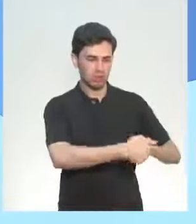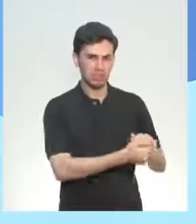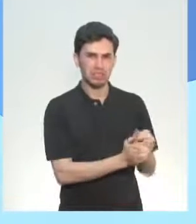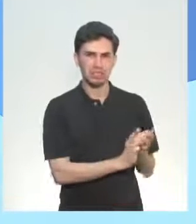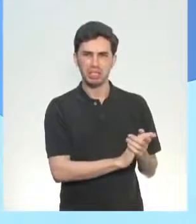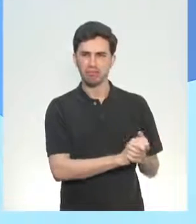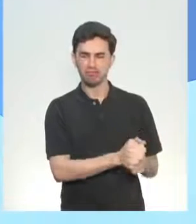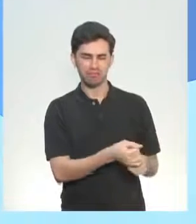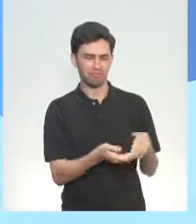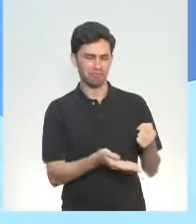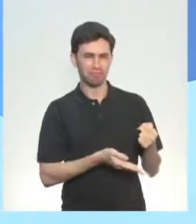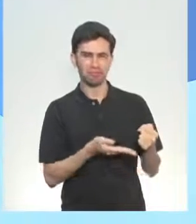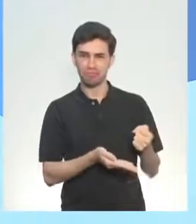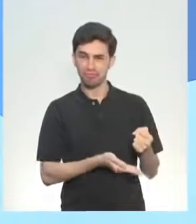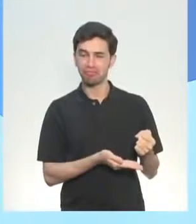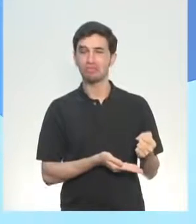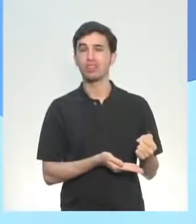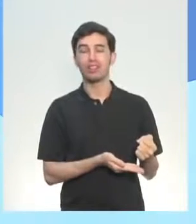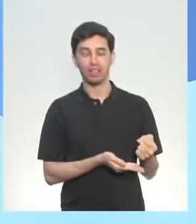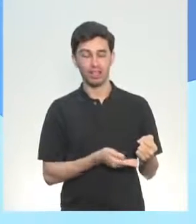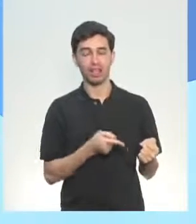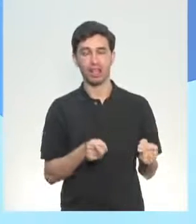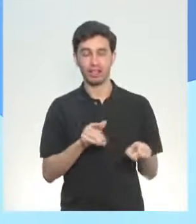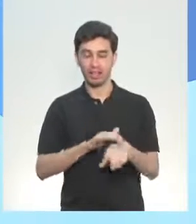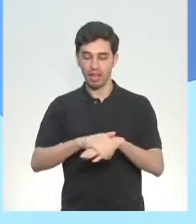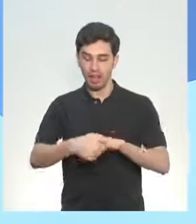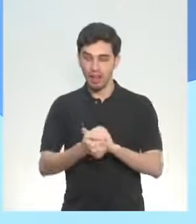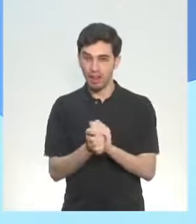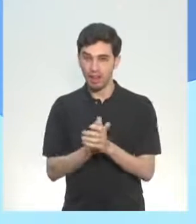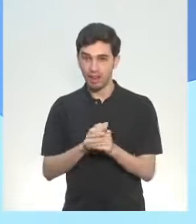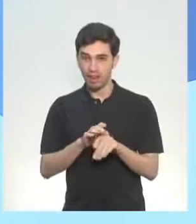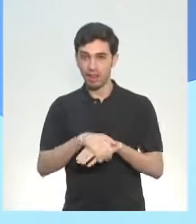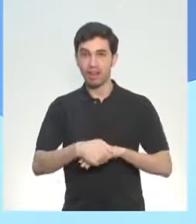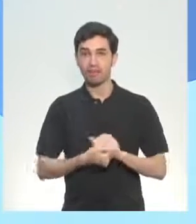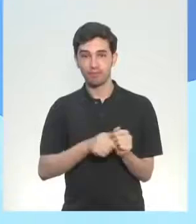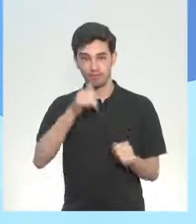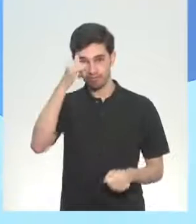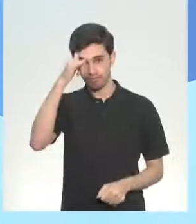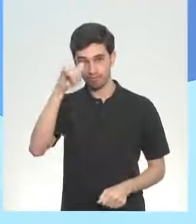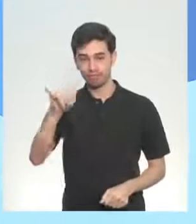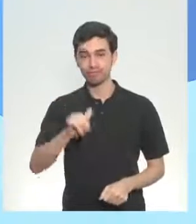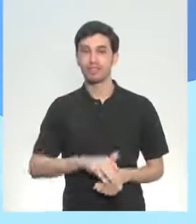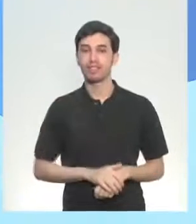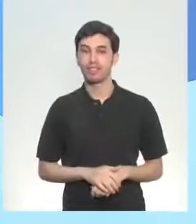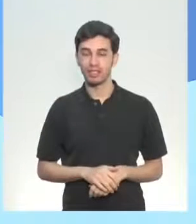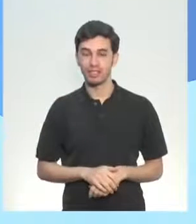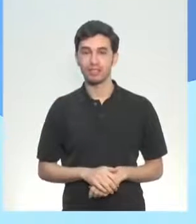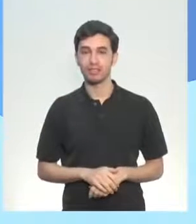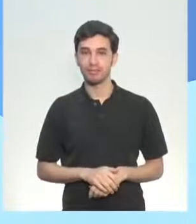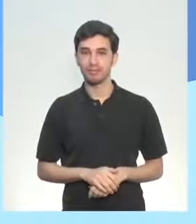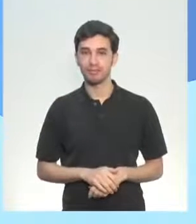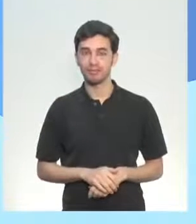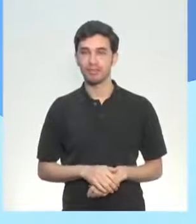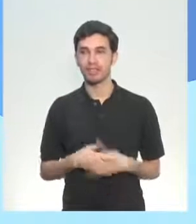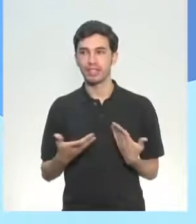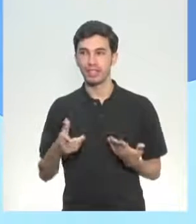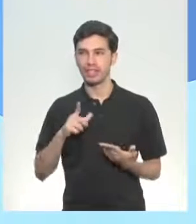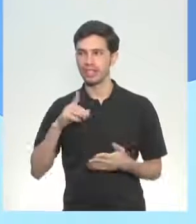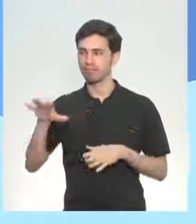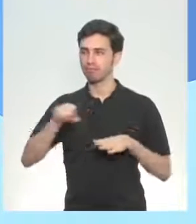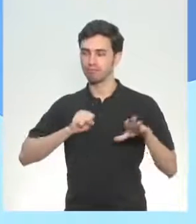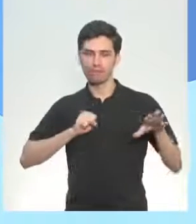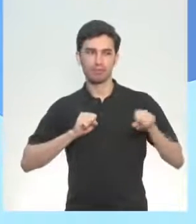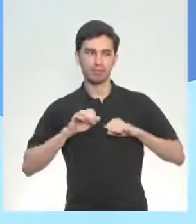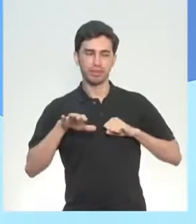coisa básica, a higienização das mãos evita a que tenha doenças para